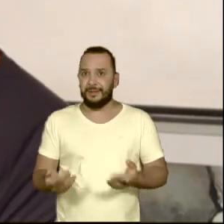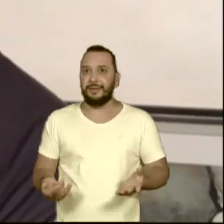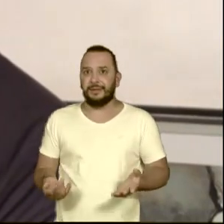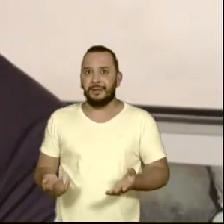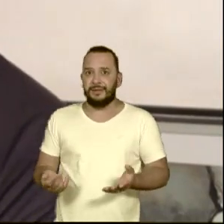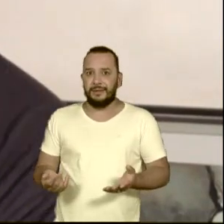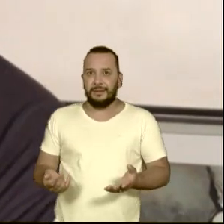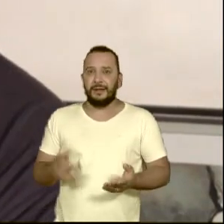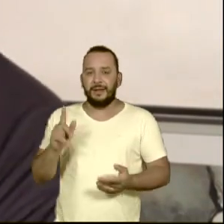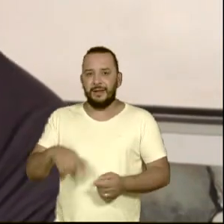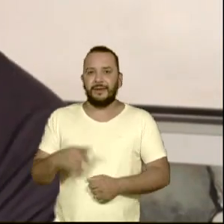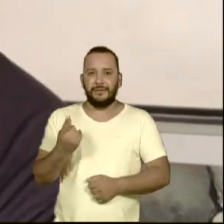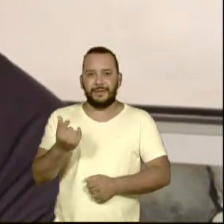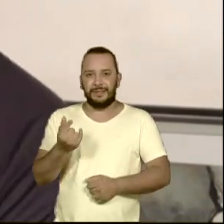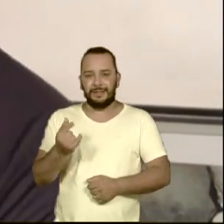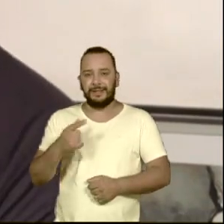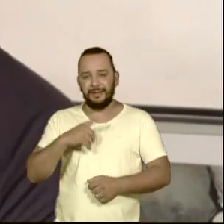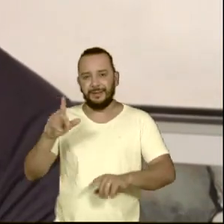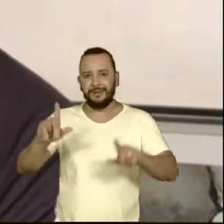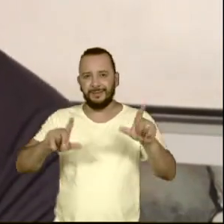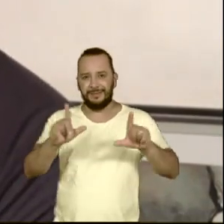o financeiro, comercial.